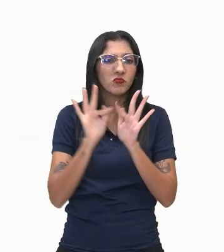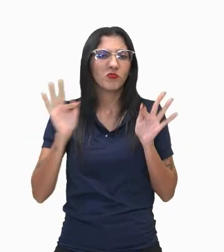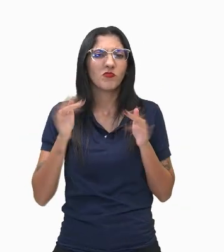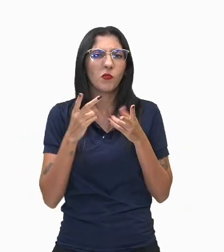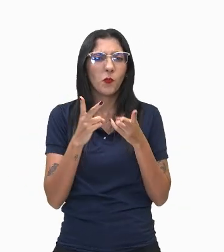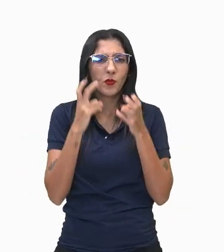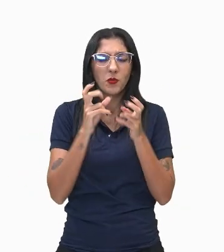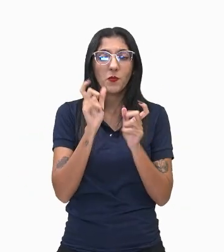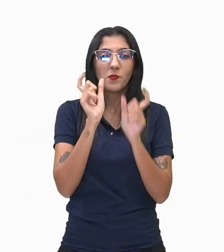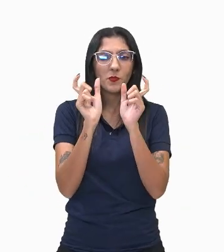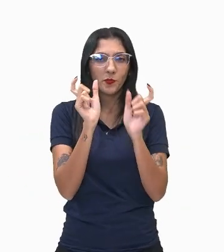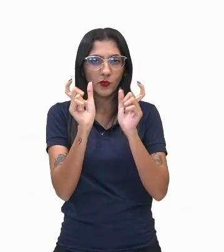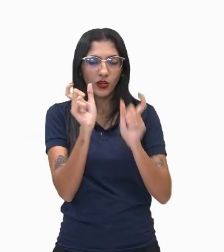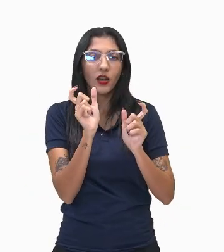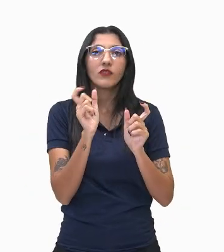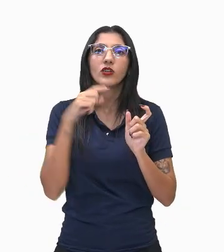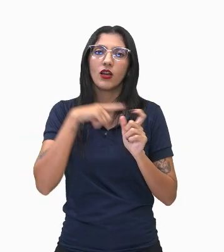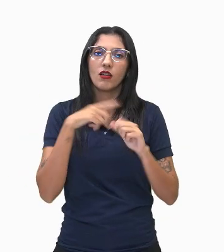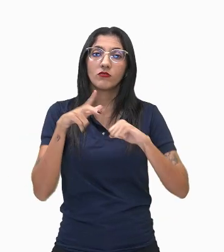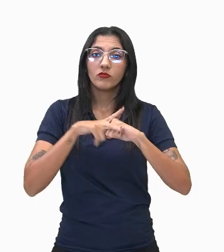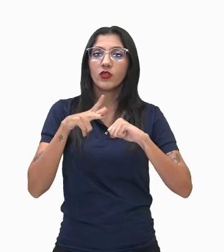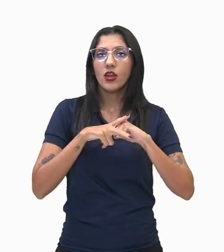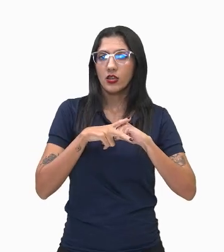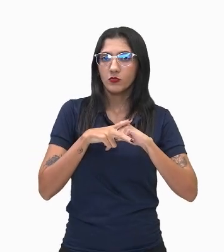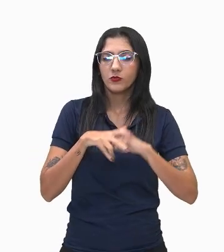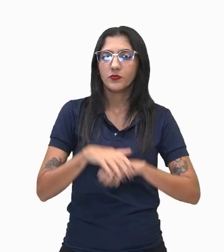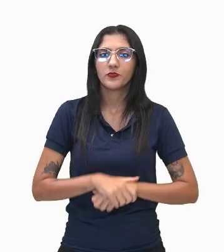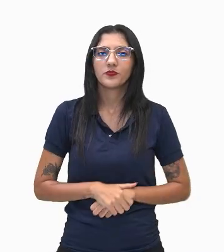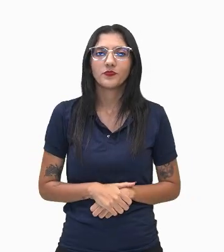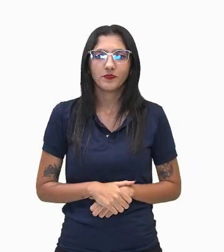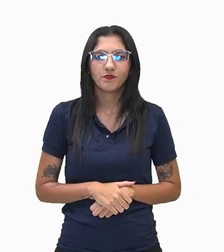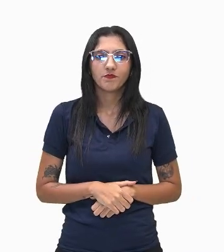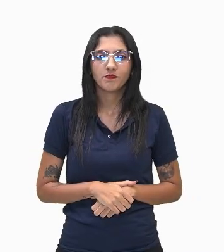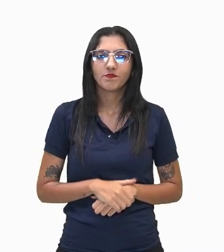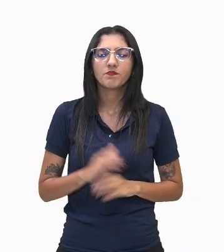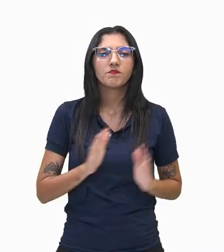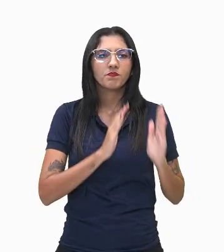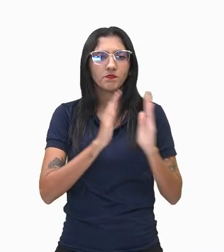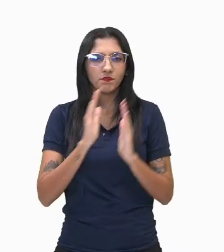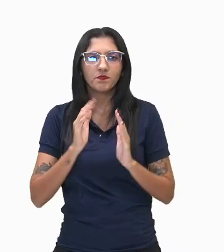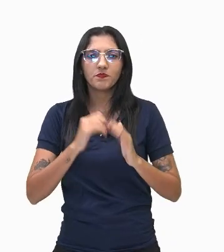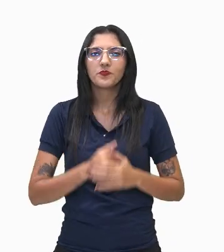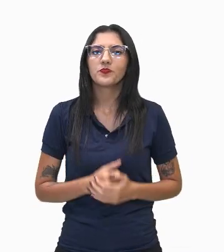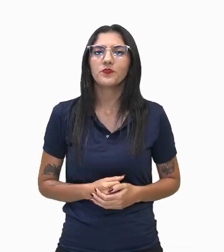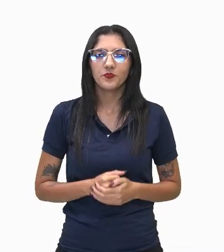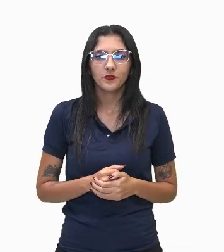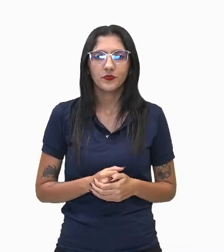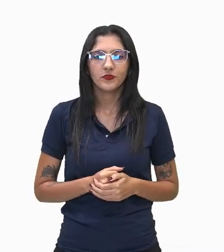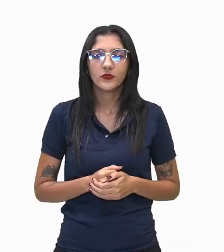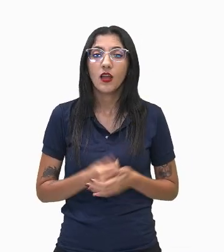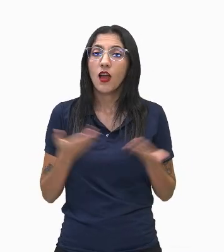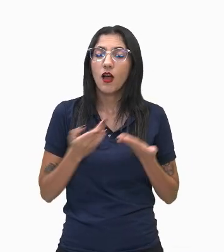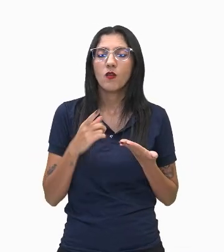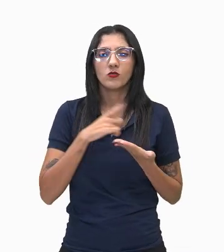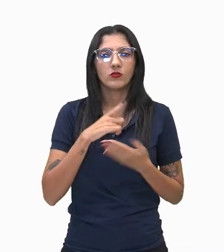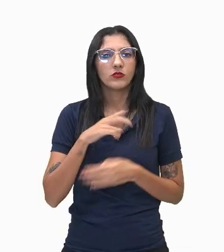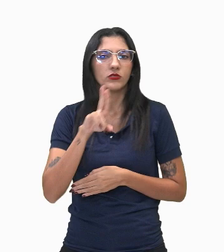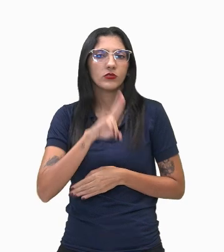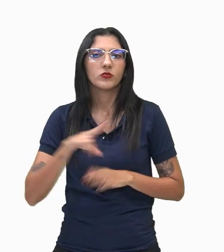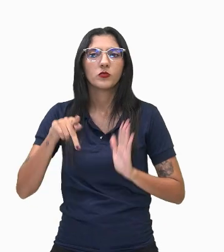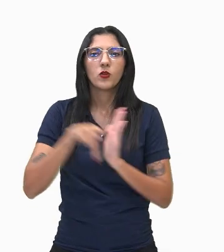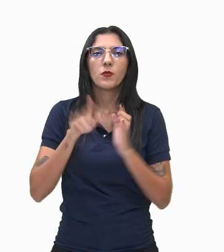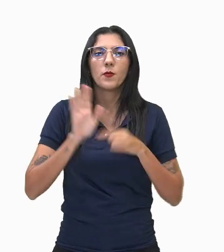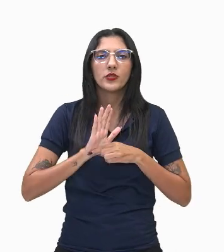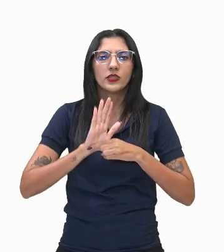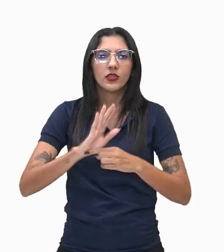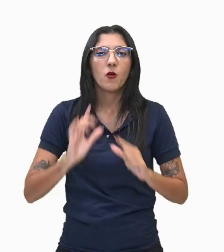inteligentes. São exemplos de presente do indicativo. Lá no pretérito perfeito, é utilizado para